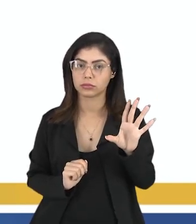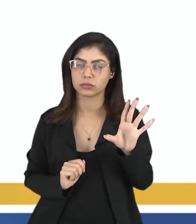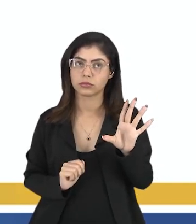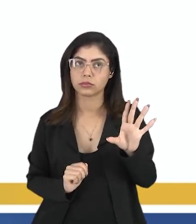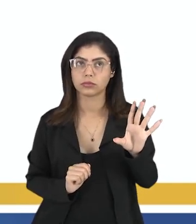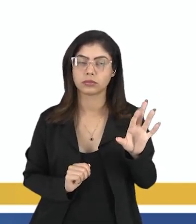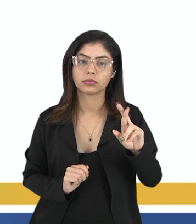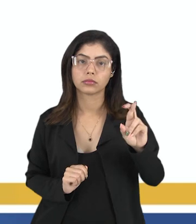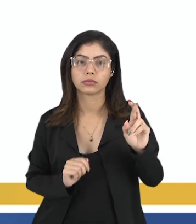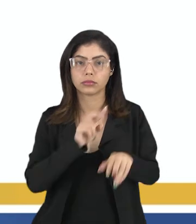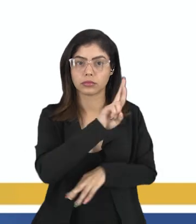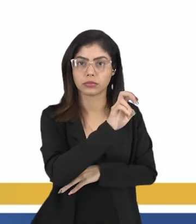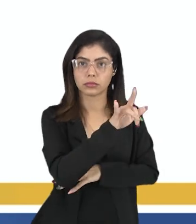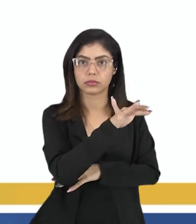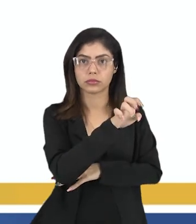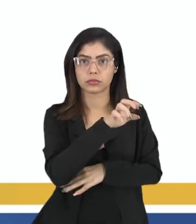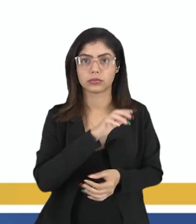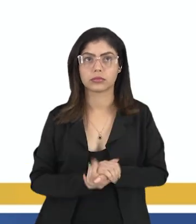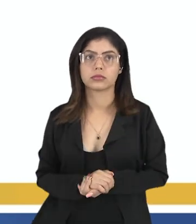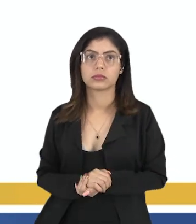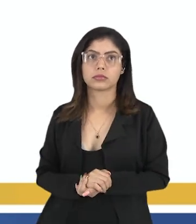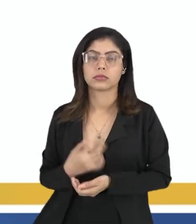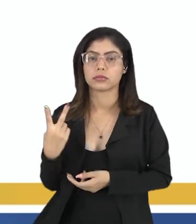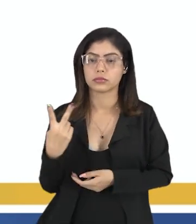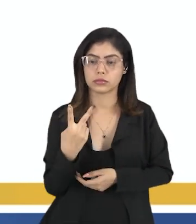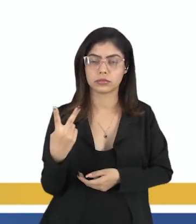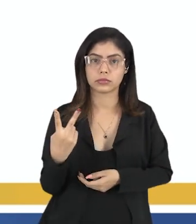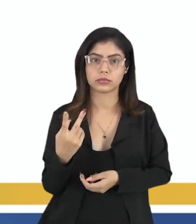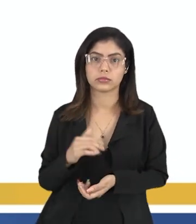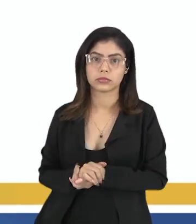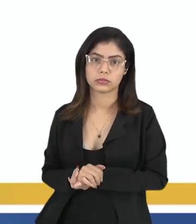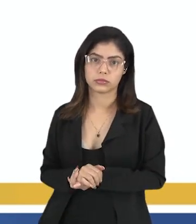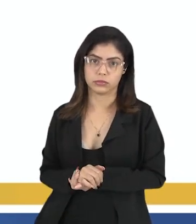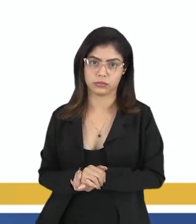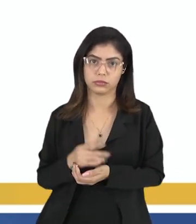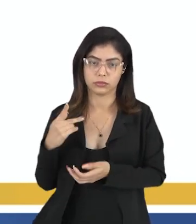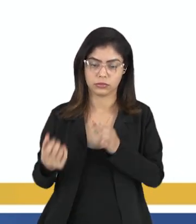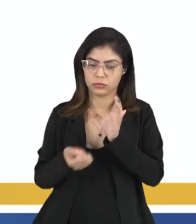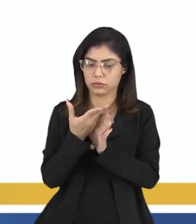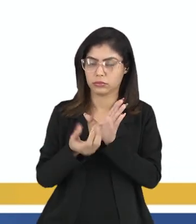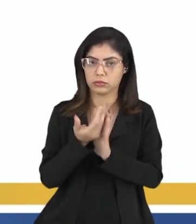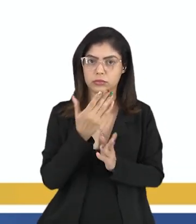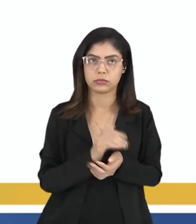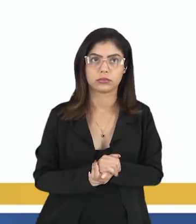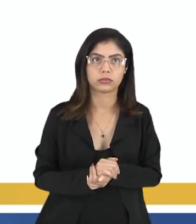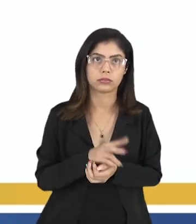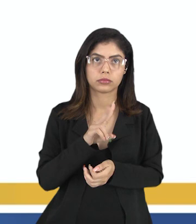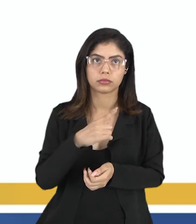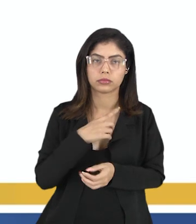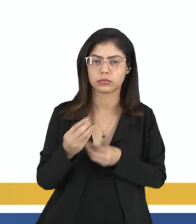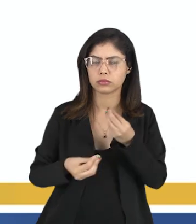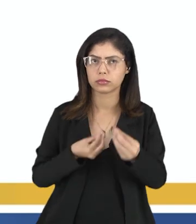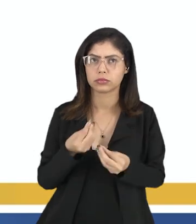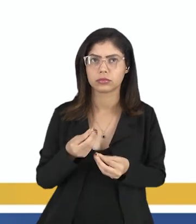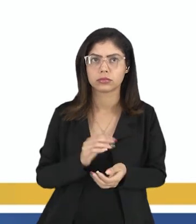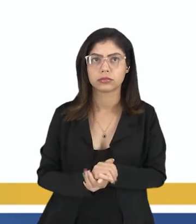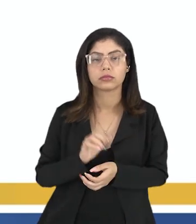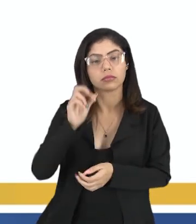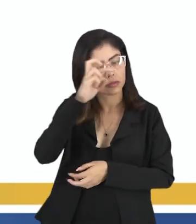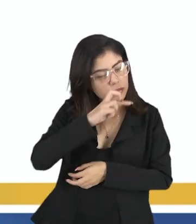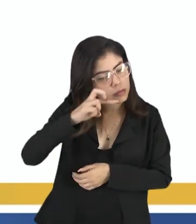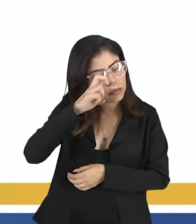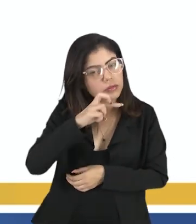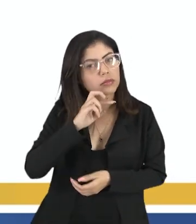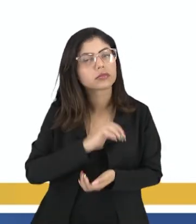do reagente, formando duas no lado do produto. Então, a gente vai ter aqui como classificação dessa